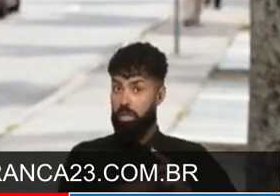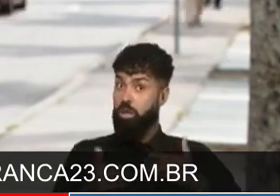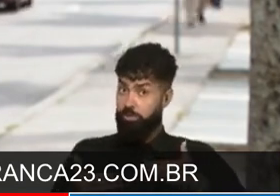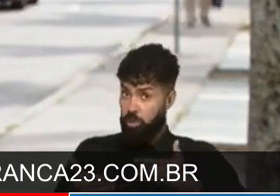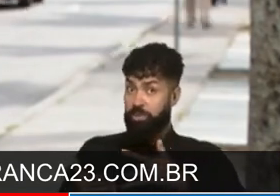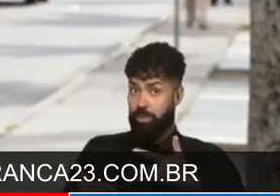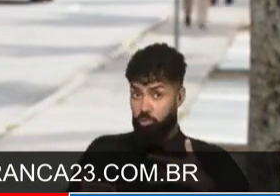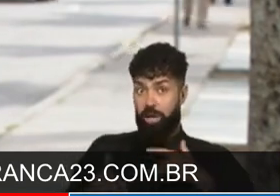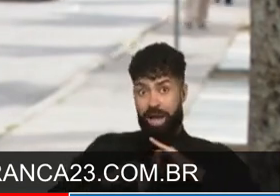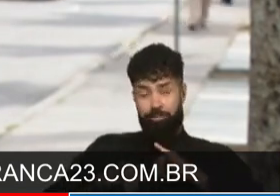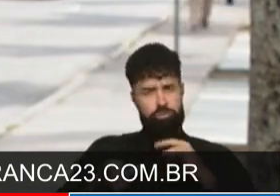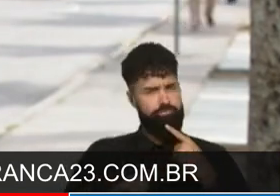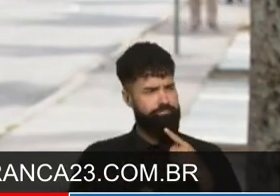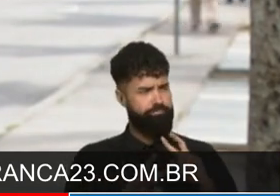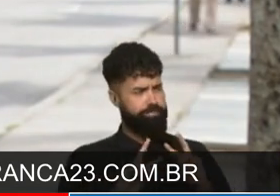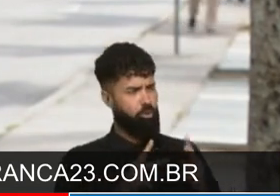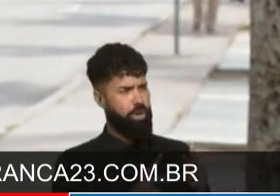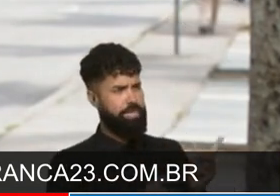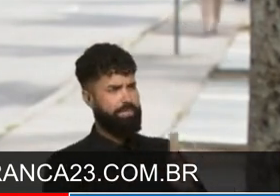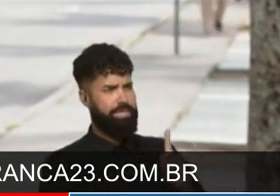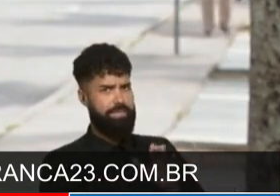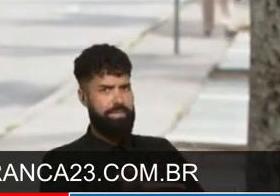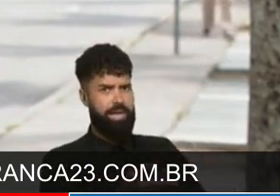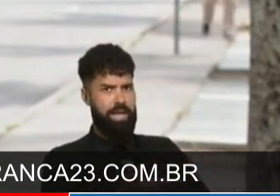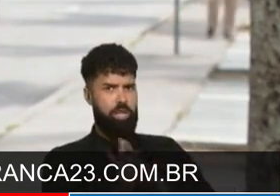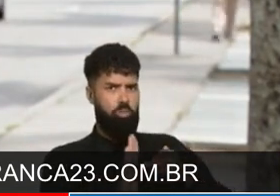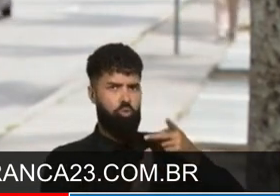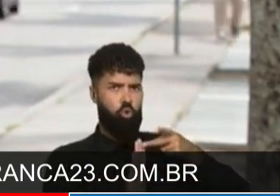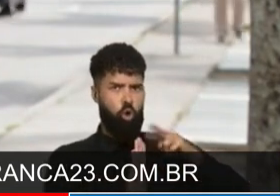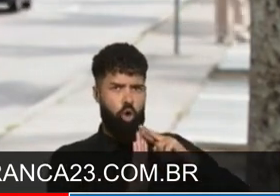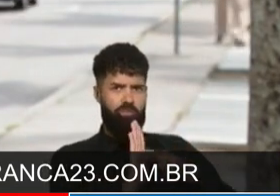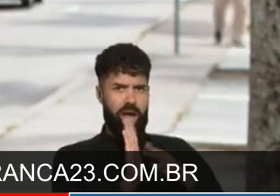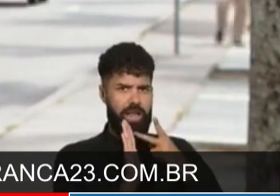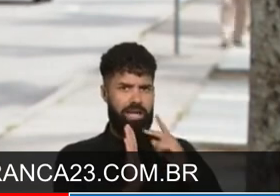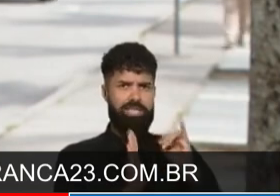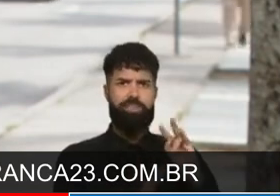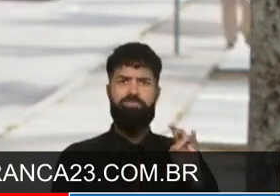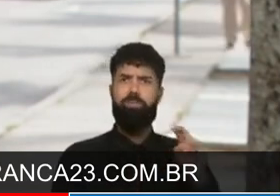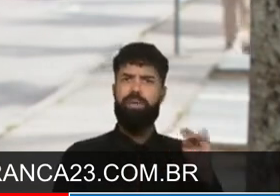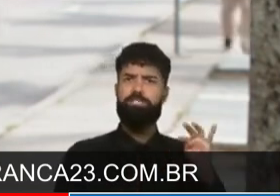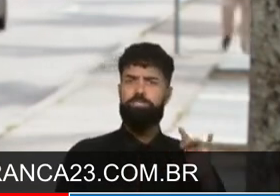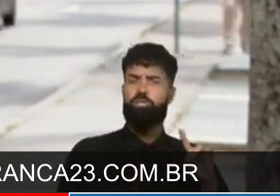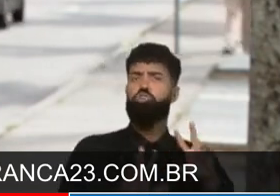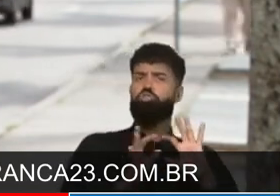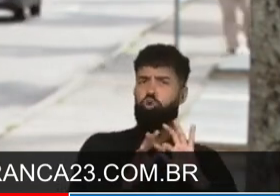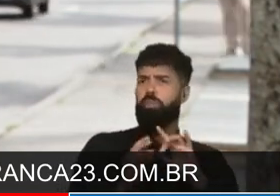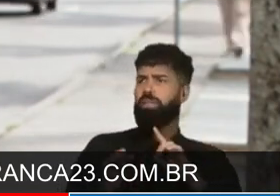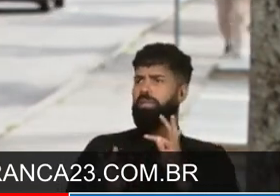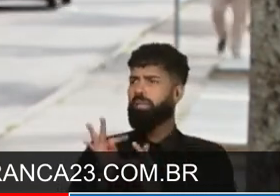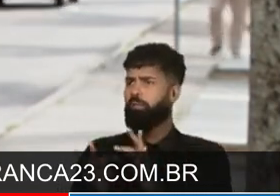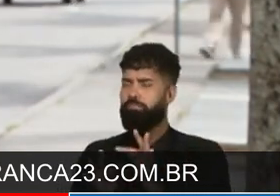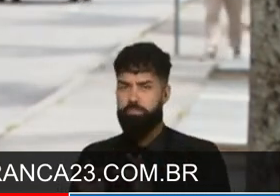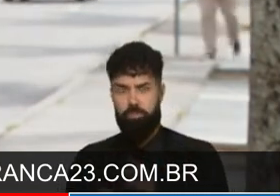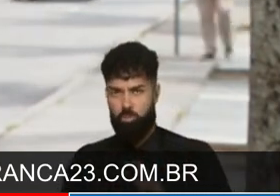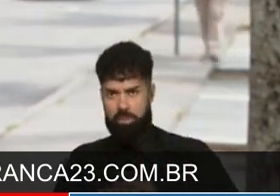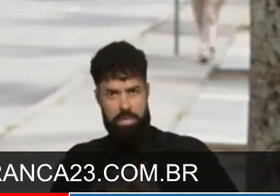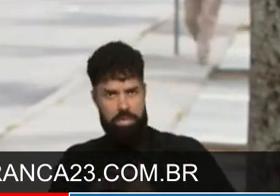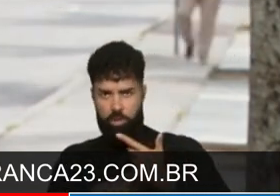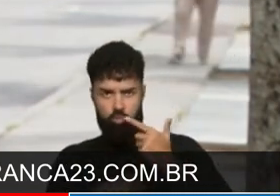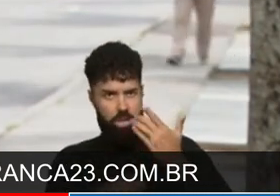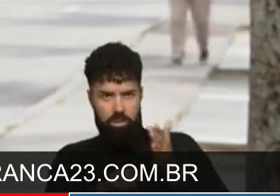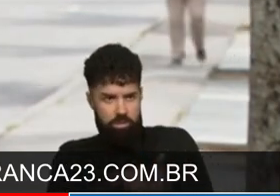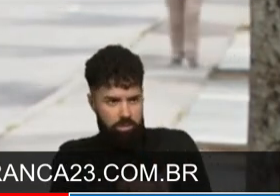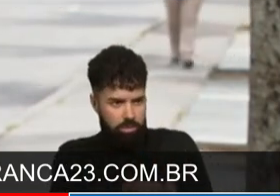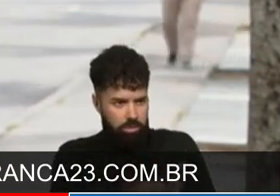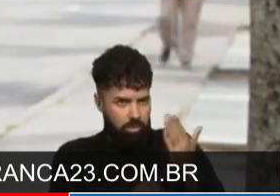Saúde disse não reconhecer qualquer protocolo com ivermectina para tratar dengue. Não há estudo que comprove essa ideia.